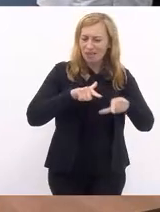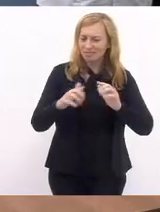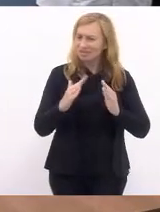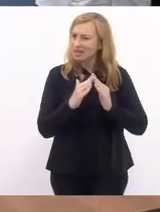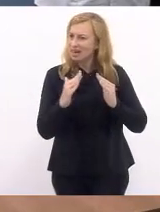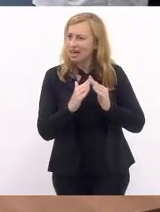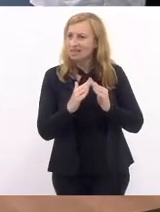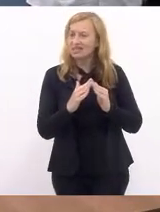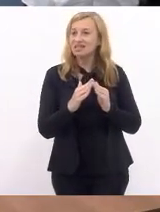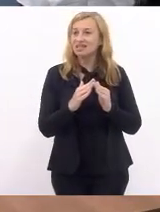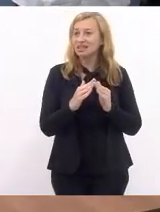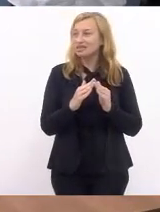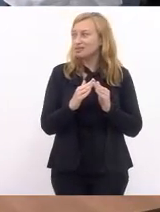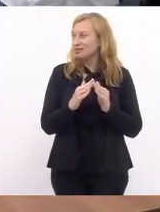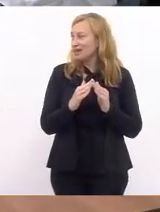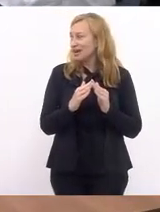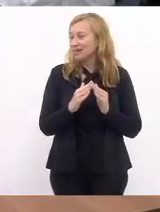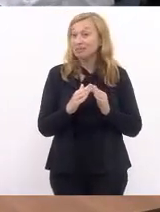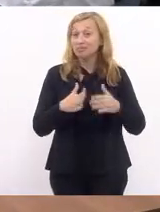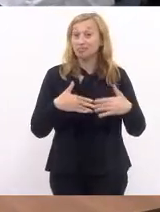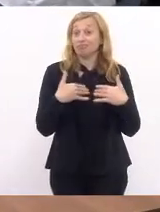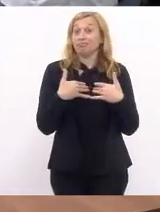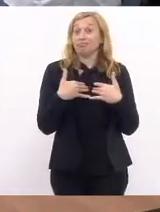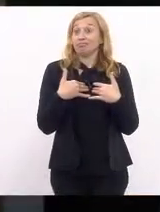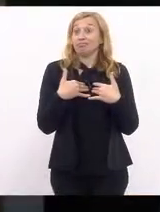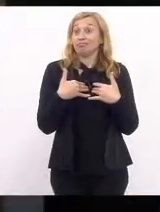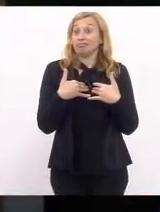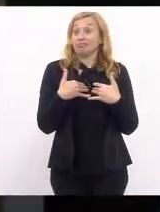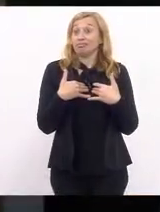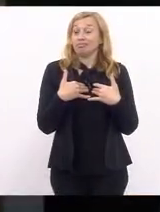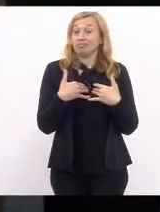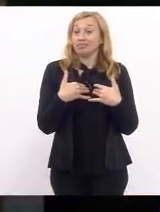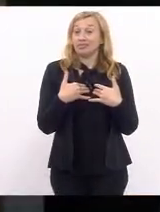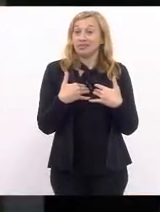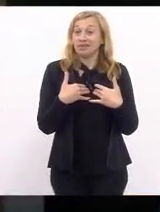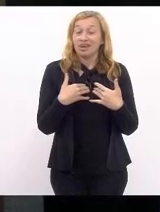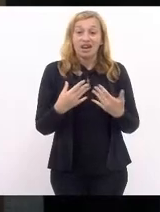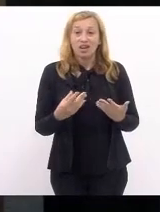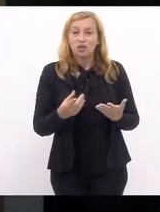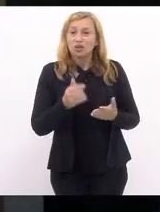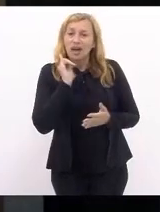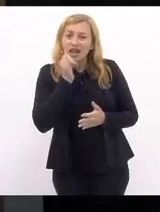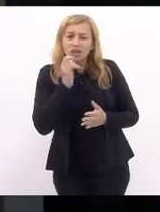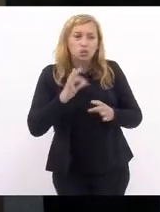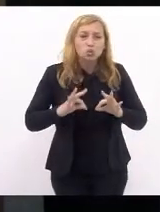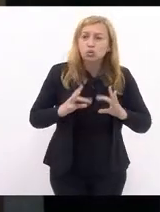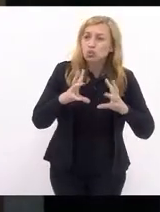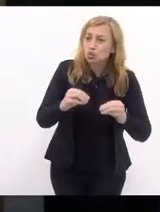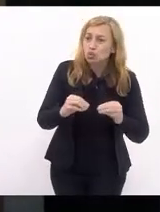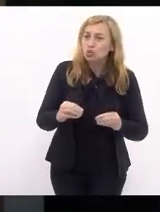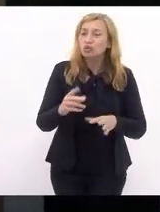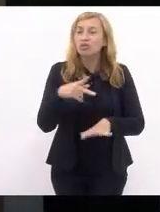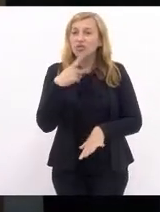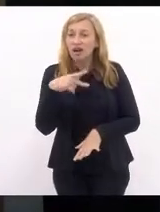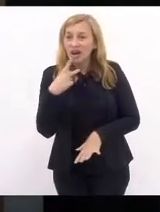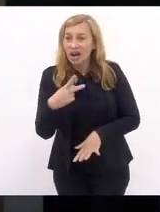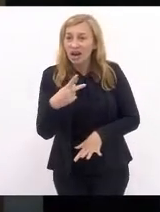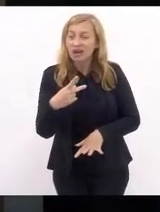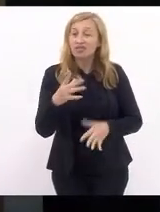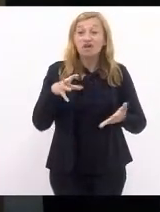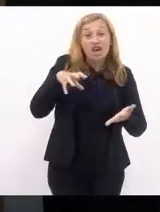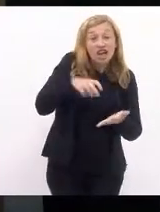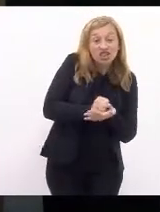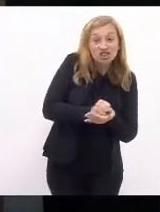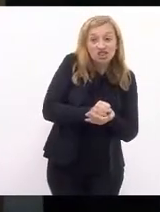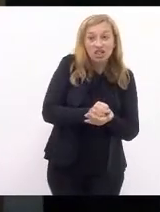que foi surpreendente diante do relatório aqui apresentado diante de tudo o que foi aqui falado e foi